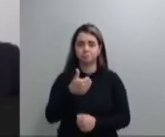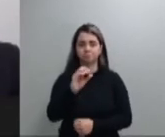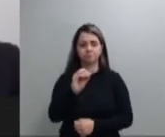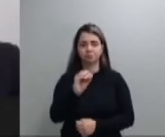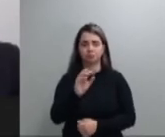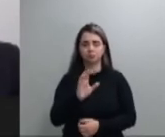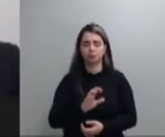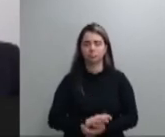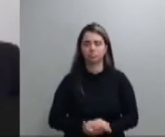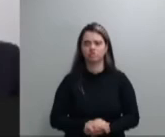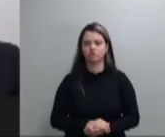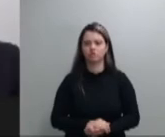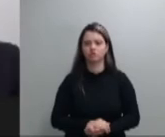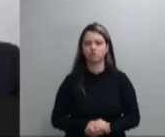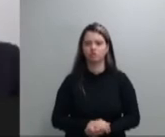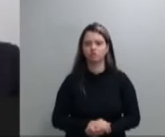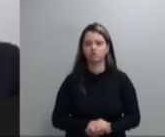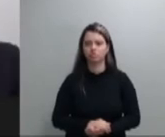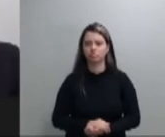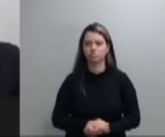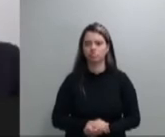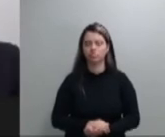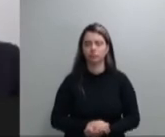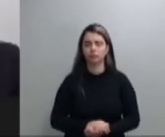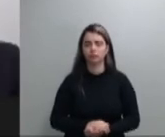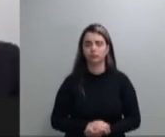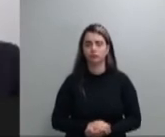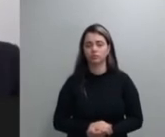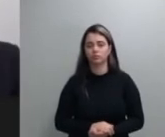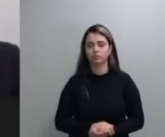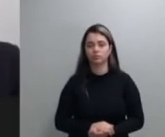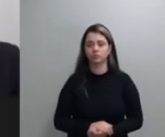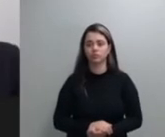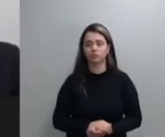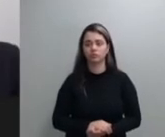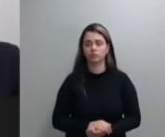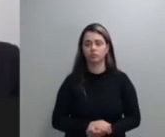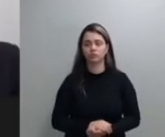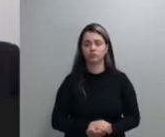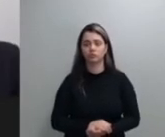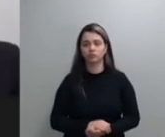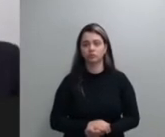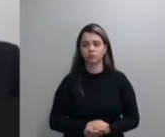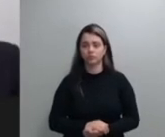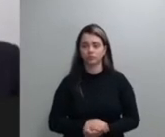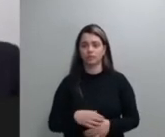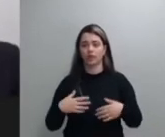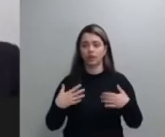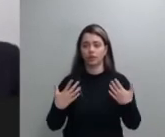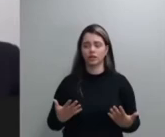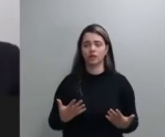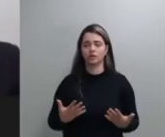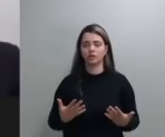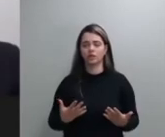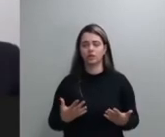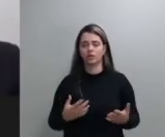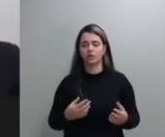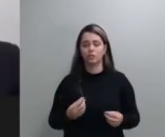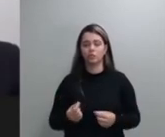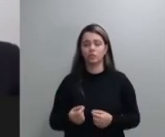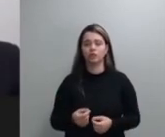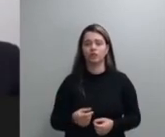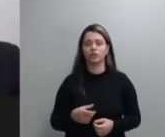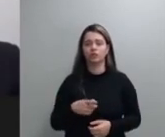início que devem ser cumpridamente comprovadas essa é uma orientação que se detecta na jurisprudência mais